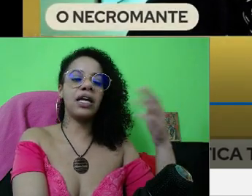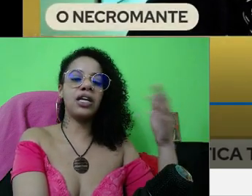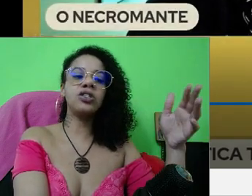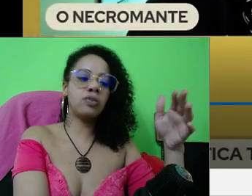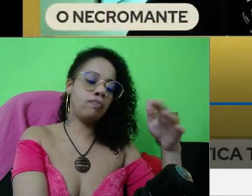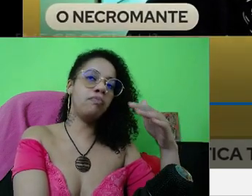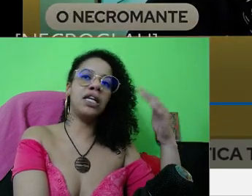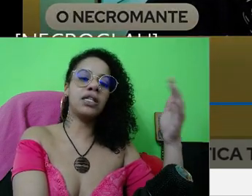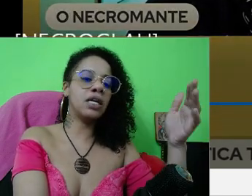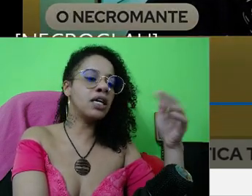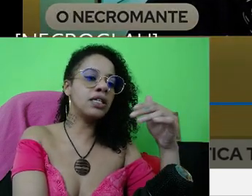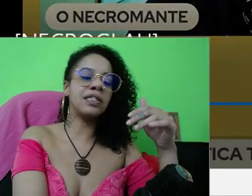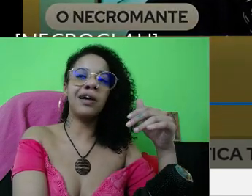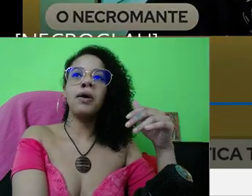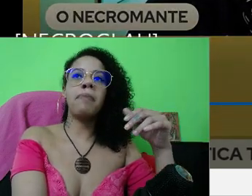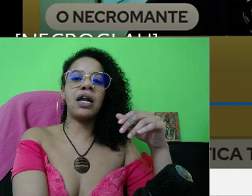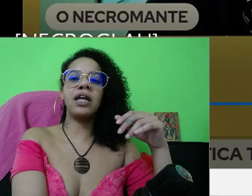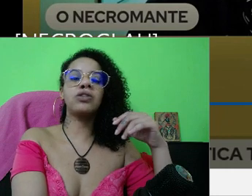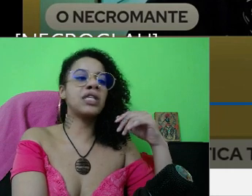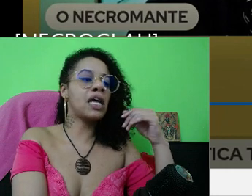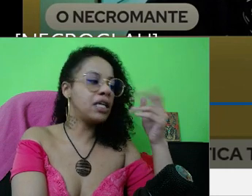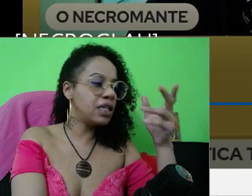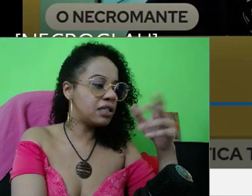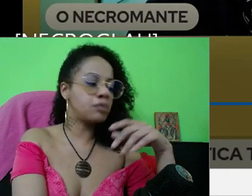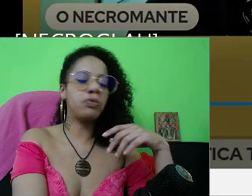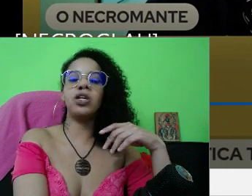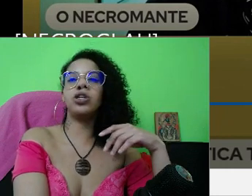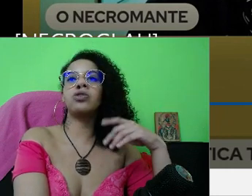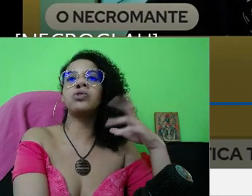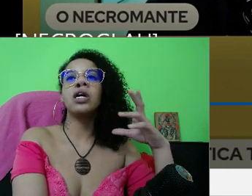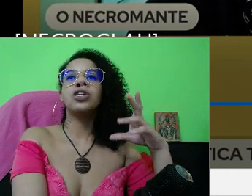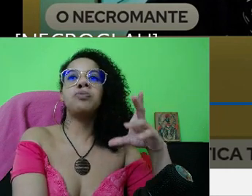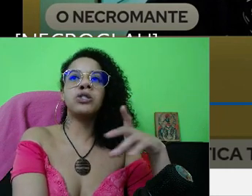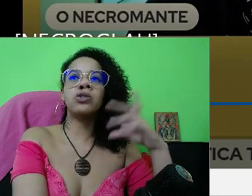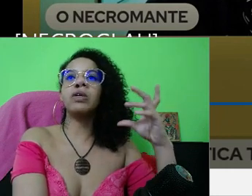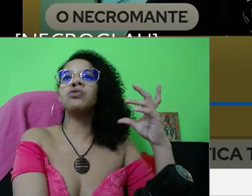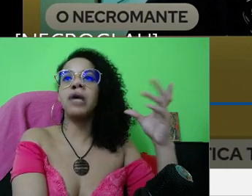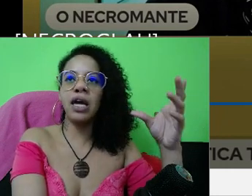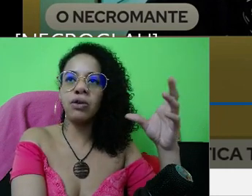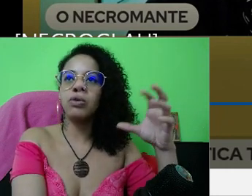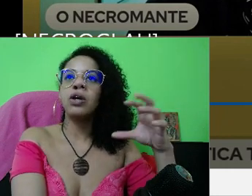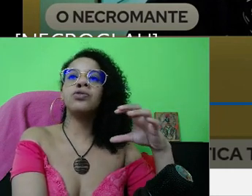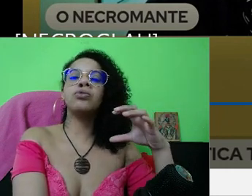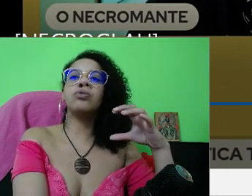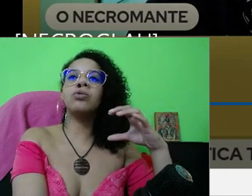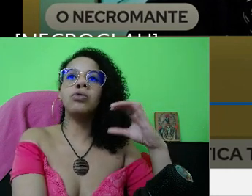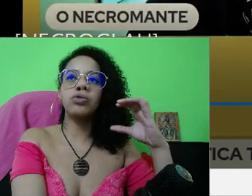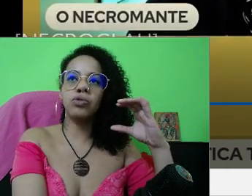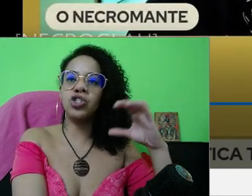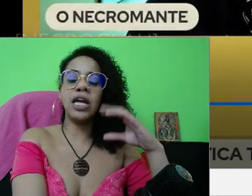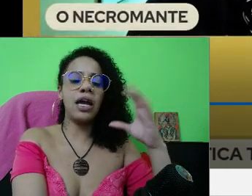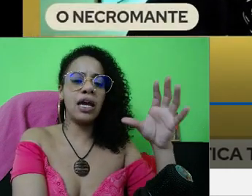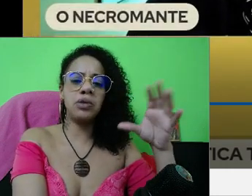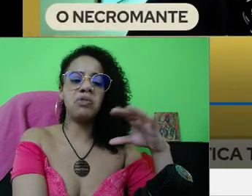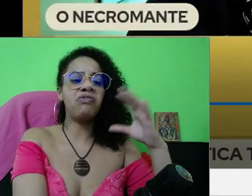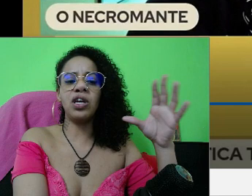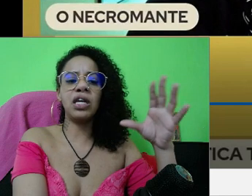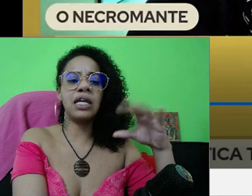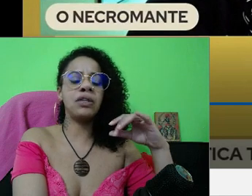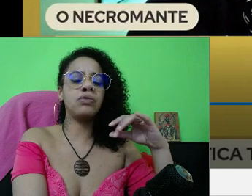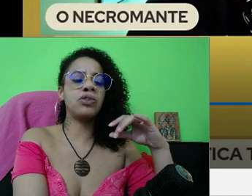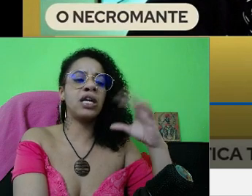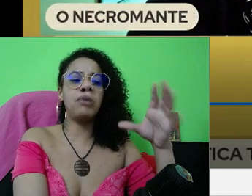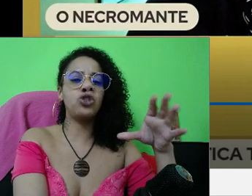para além de militância para além dos analistas políticos de pessoas do meio do direito